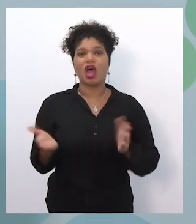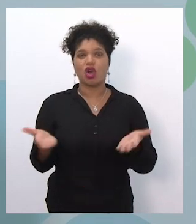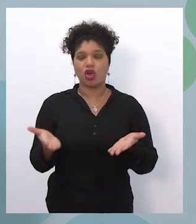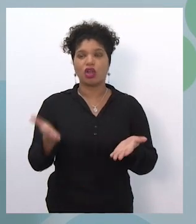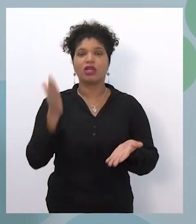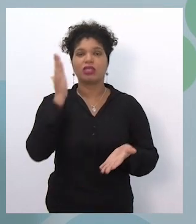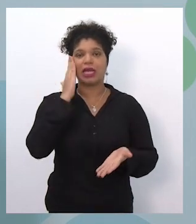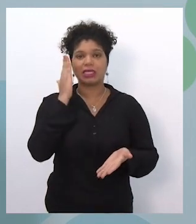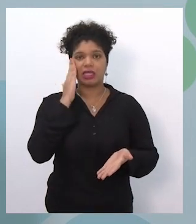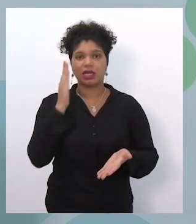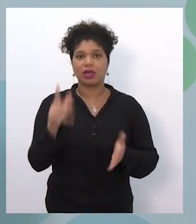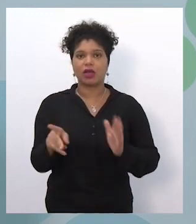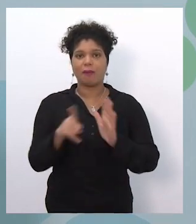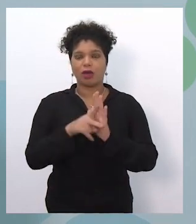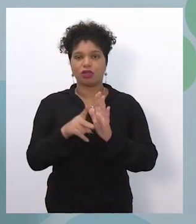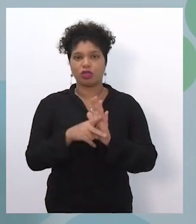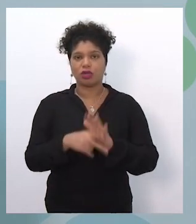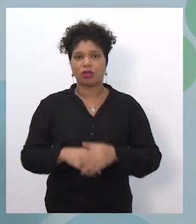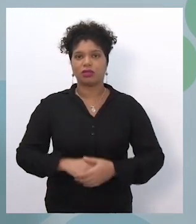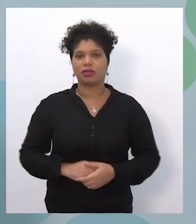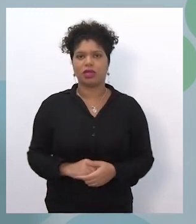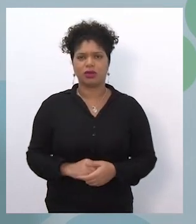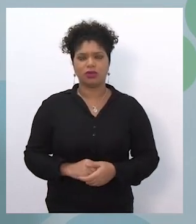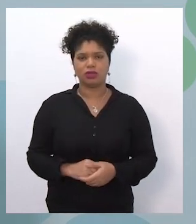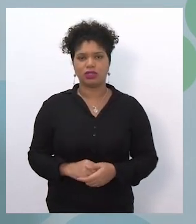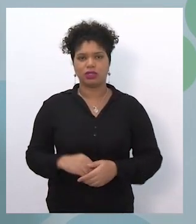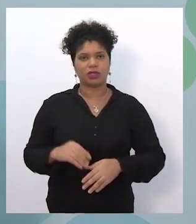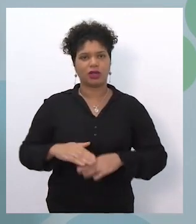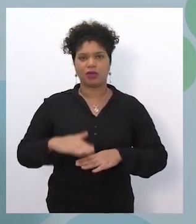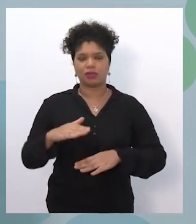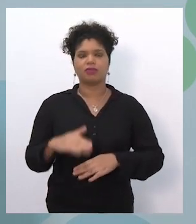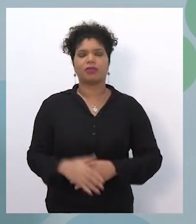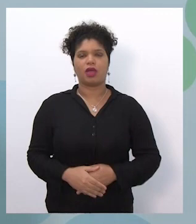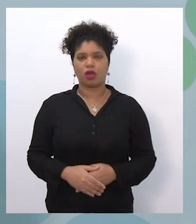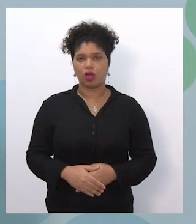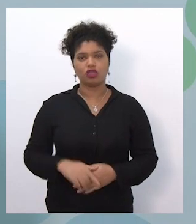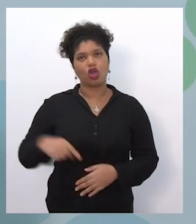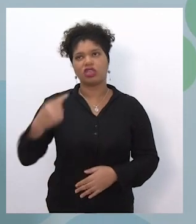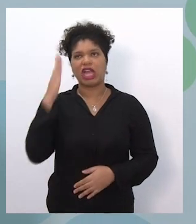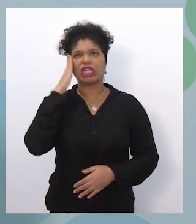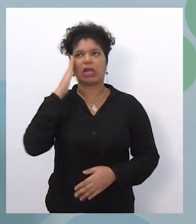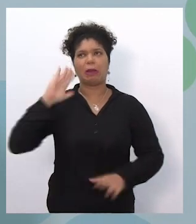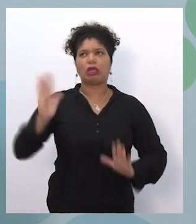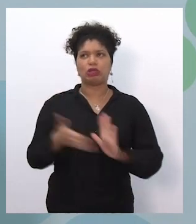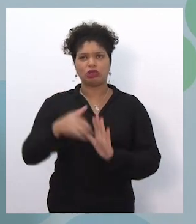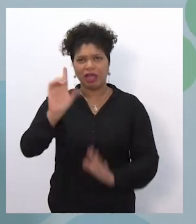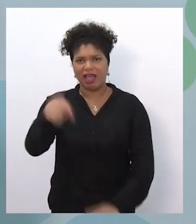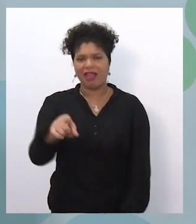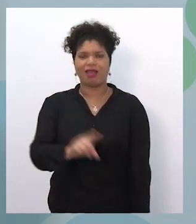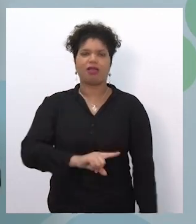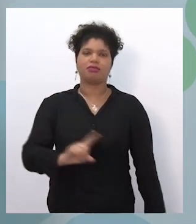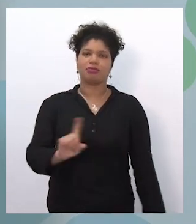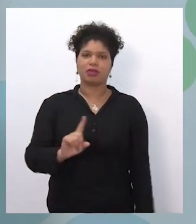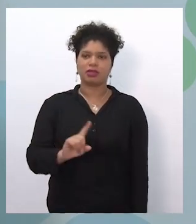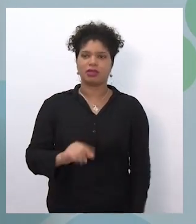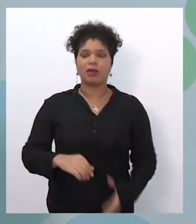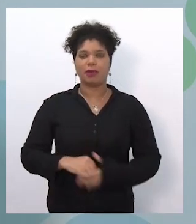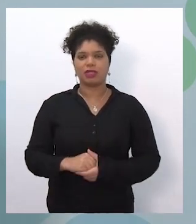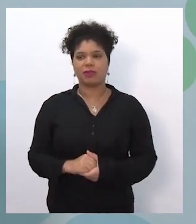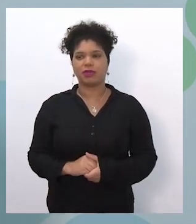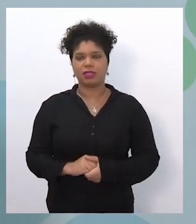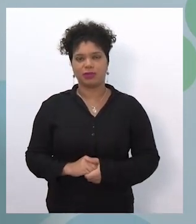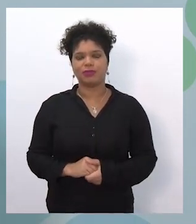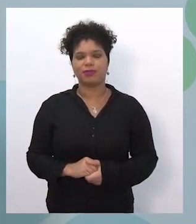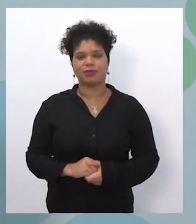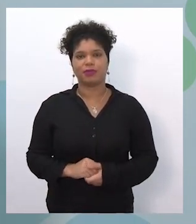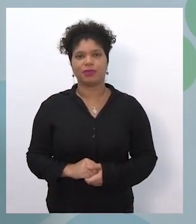falo com o pessoal, né, das minhas escolas é que a gente não sabe de tudo, tá? Então, às vezes fala assim, o NIT sabe tudo, né?